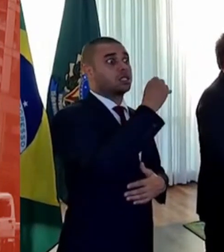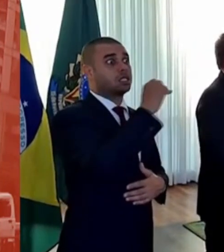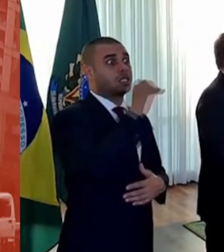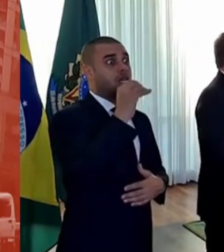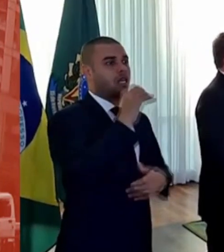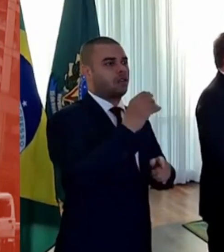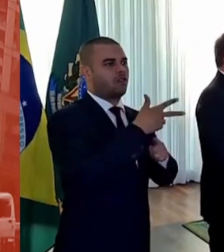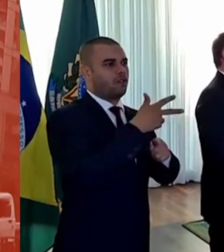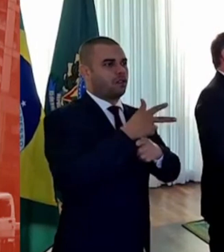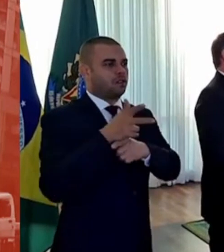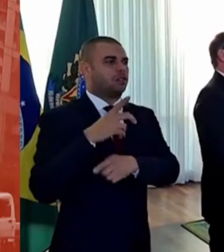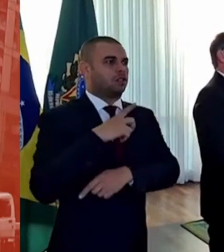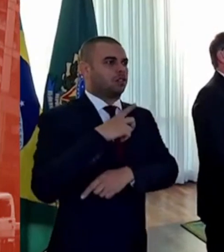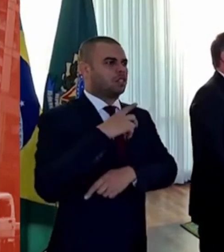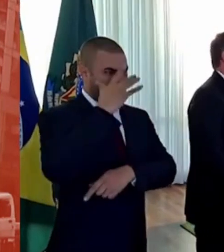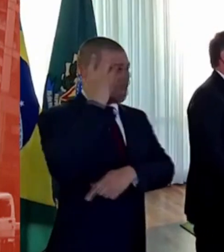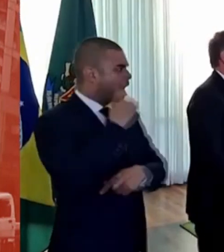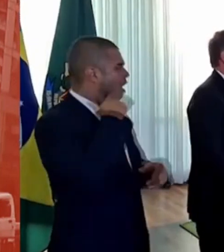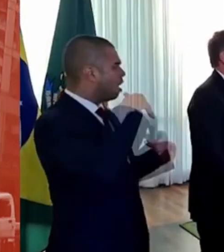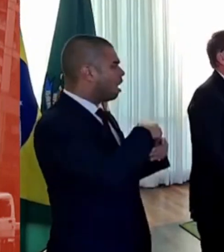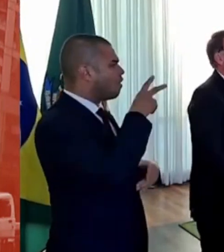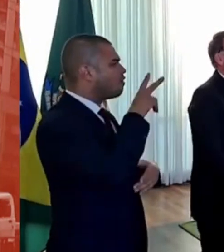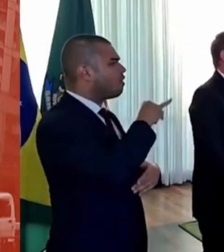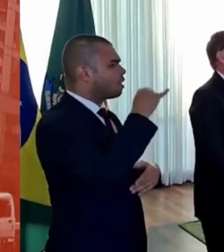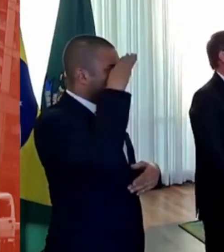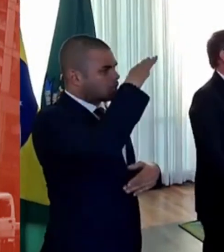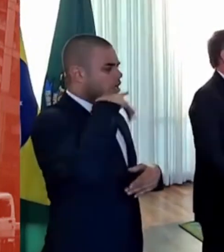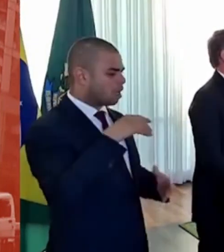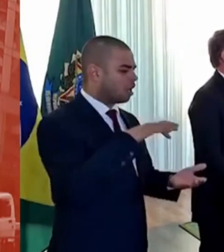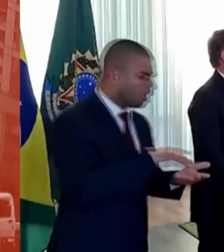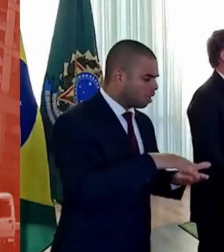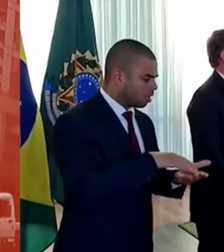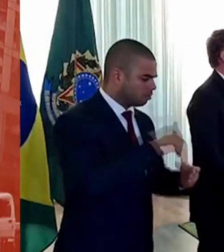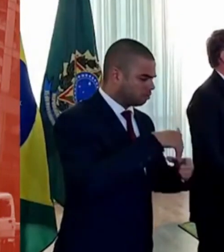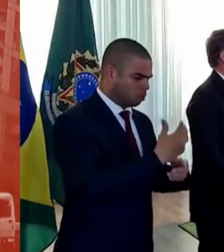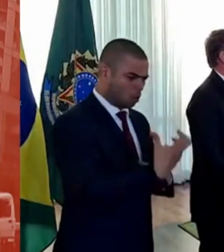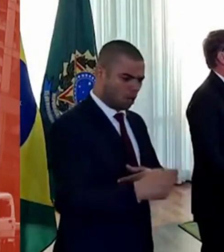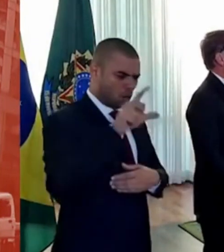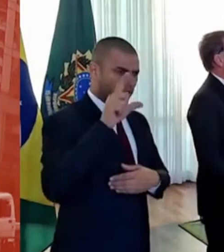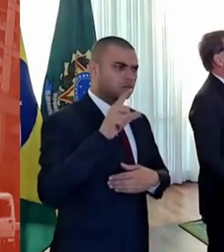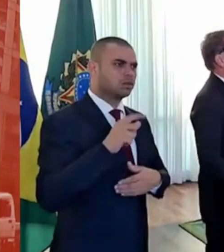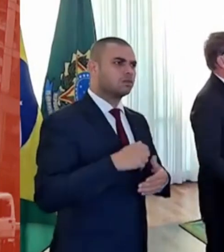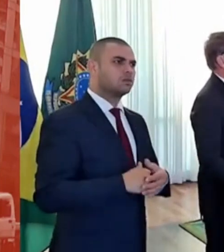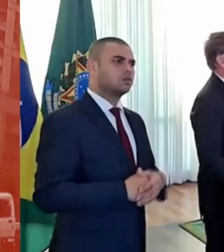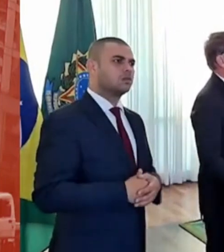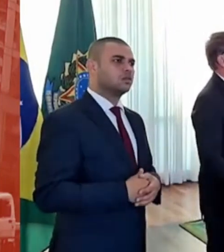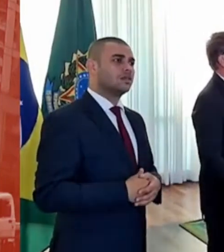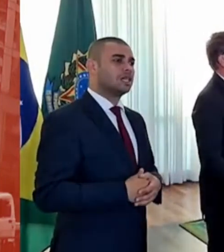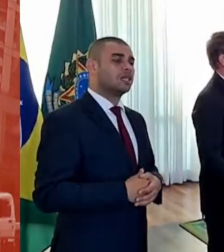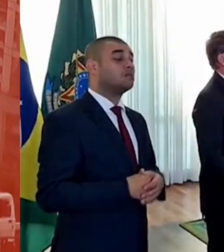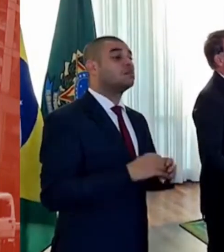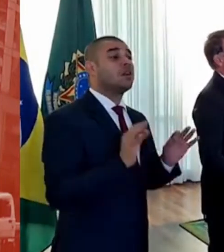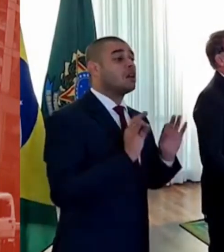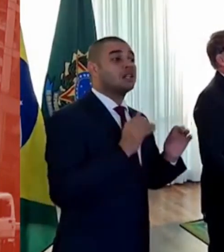do Arthur Lira, por incrível que pareça, Thalita? Porque eu acho que é uma pessoa que já tem um histórico, né? Tão